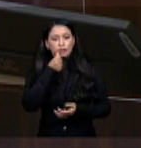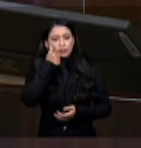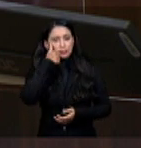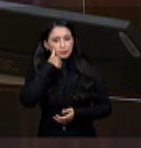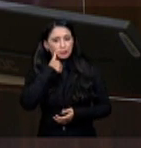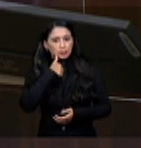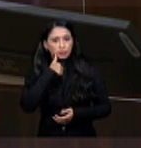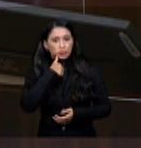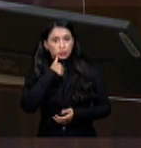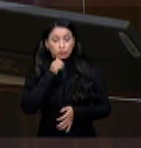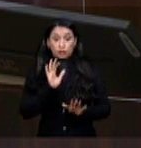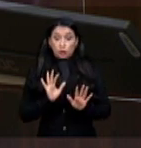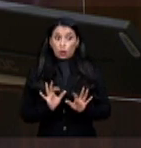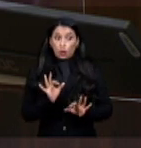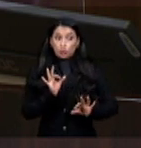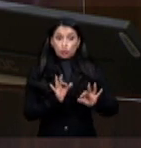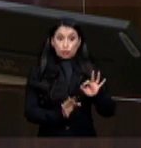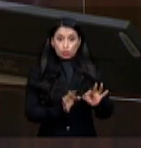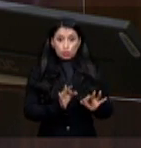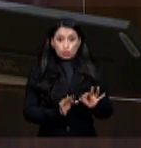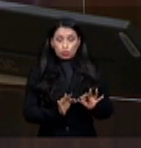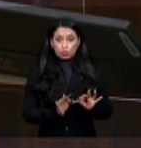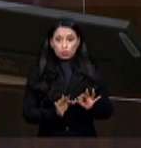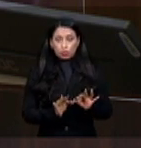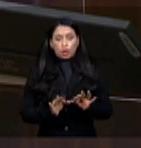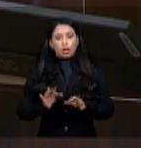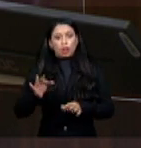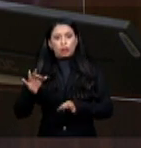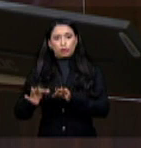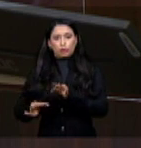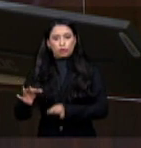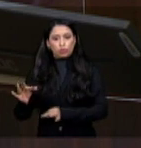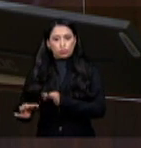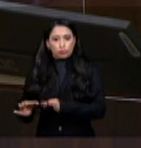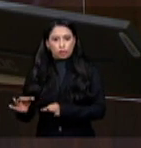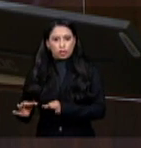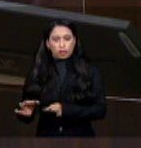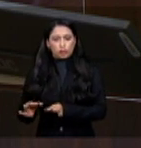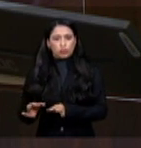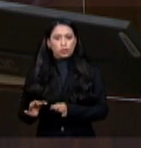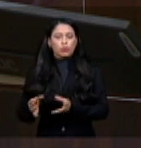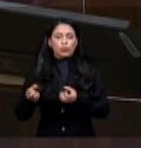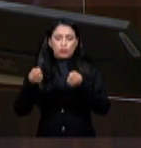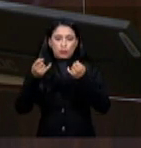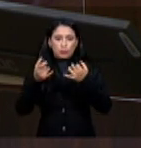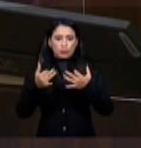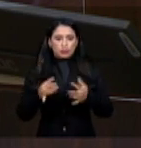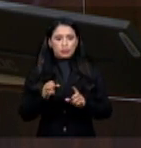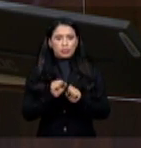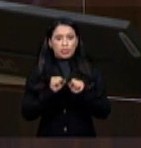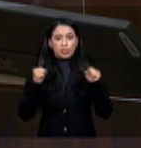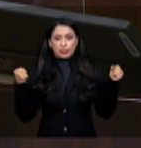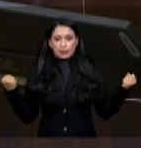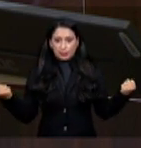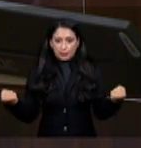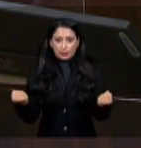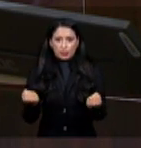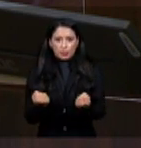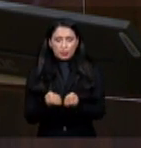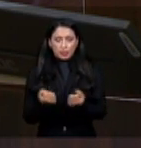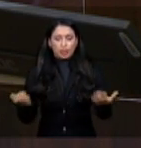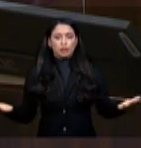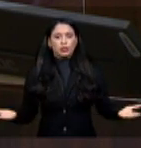o Judy o justo e o jurídico são os pilares do meu pronunciamento neste seminário é por